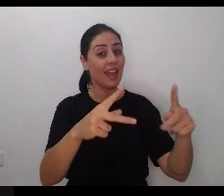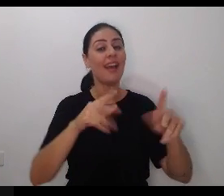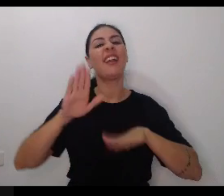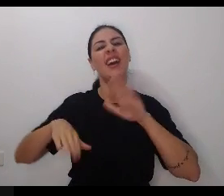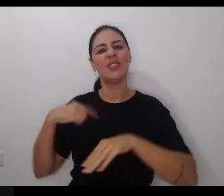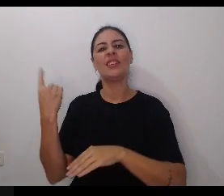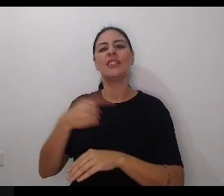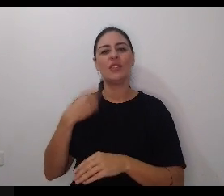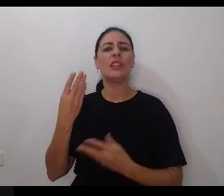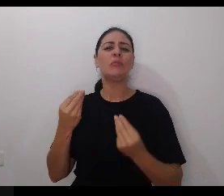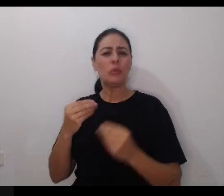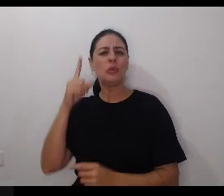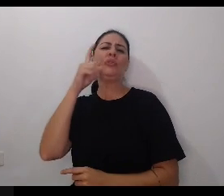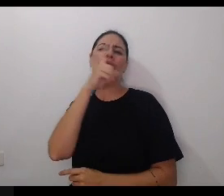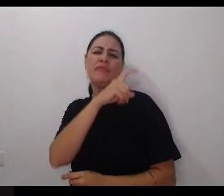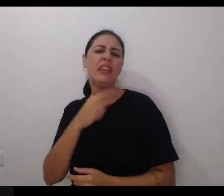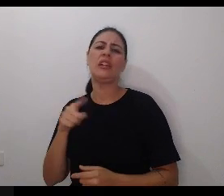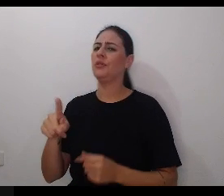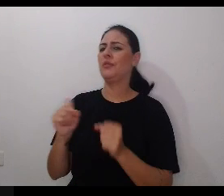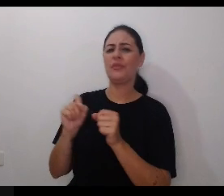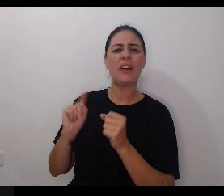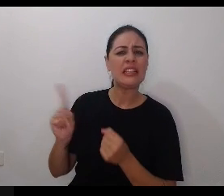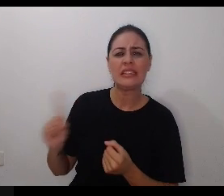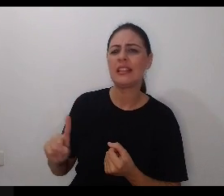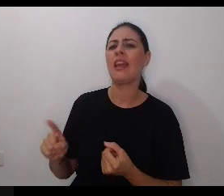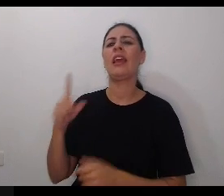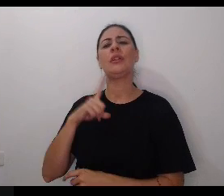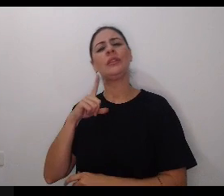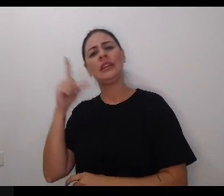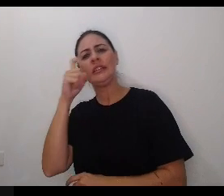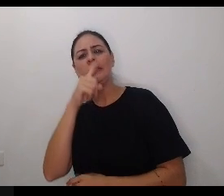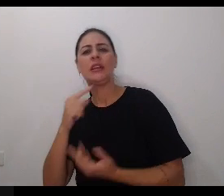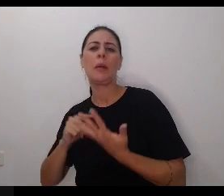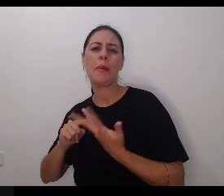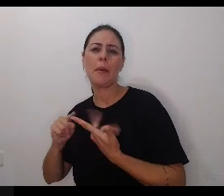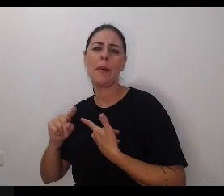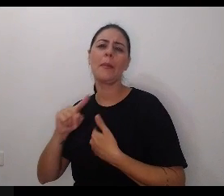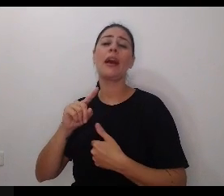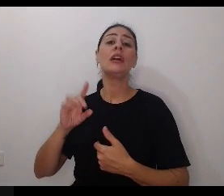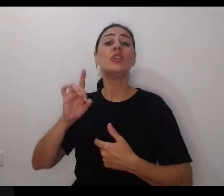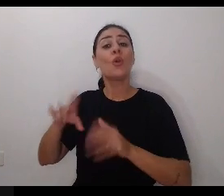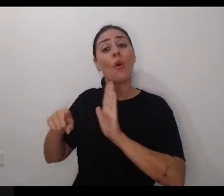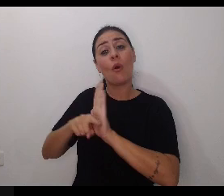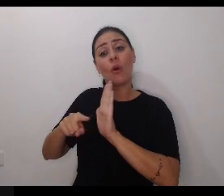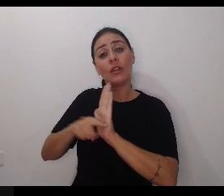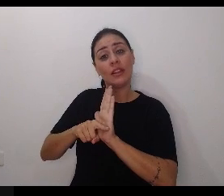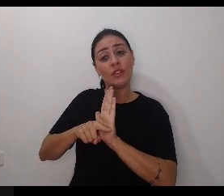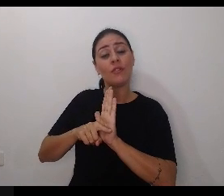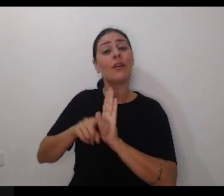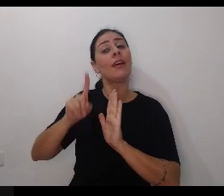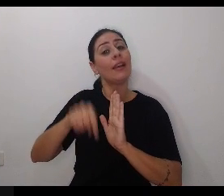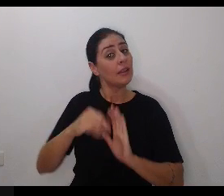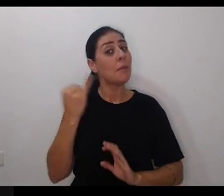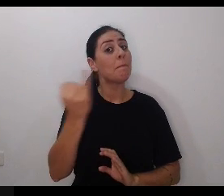reconhecer os aspectos positivos, as coisas boas, aquilo que ela está fazendo de bom. as qualidades dela, né? Às vezes a gente